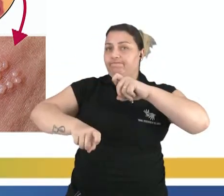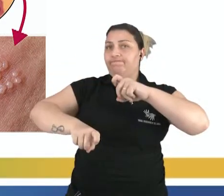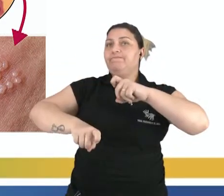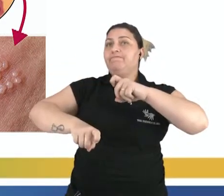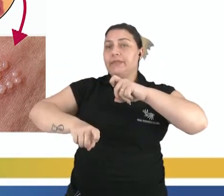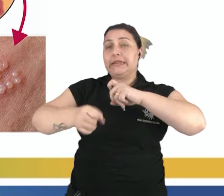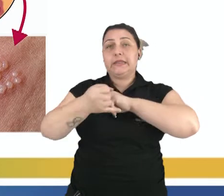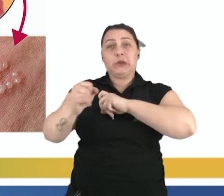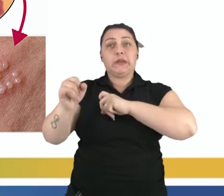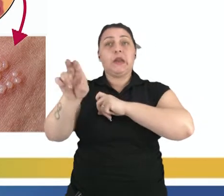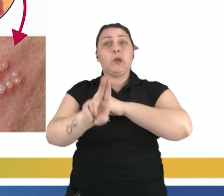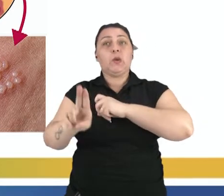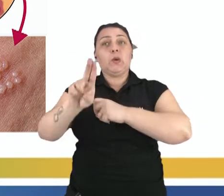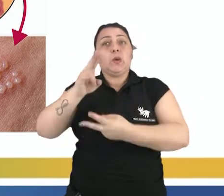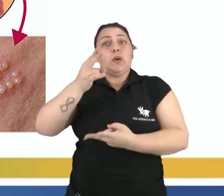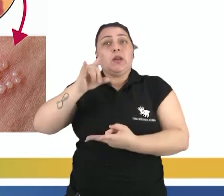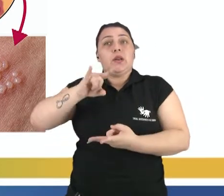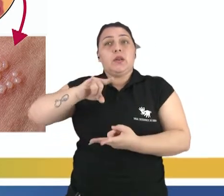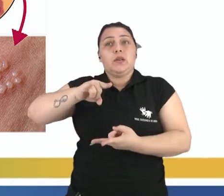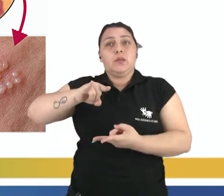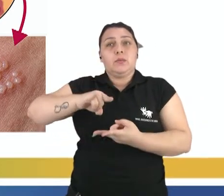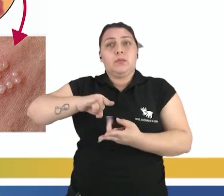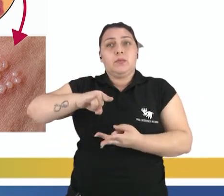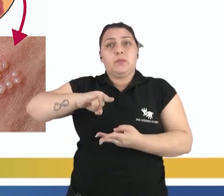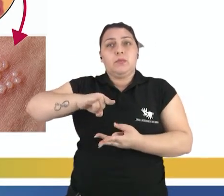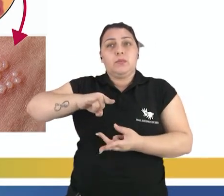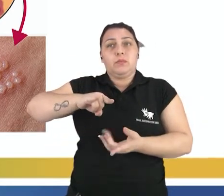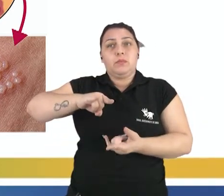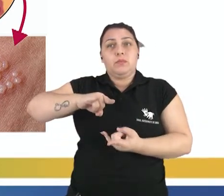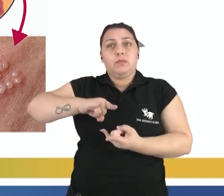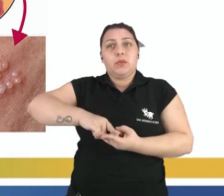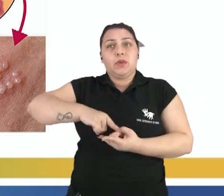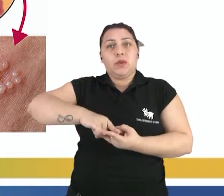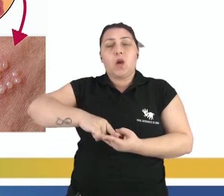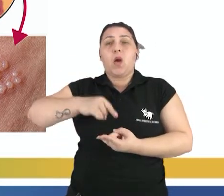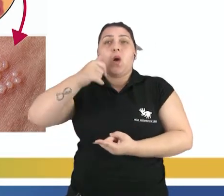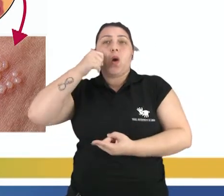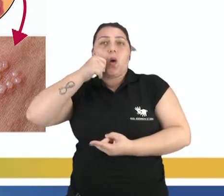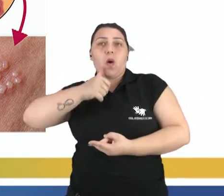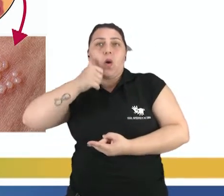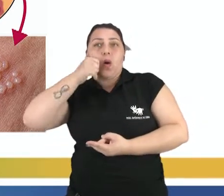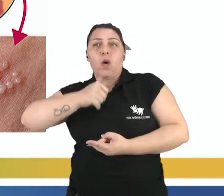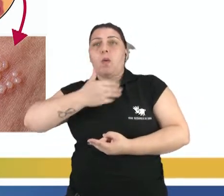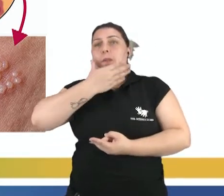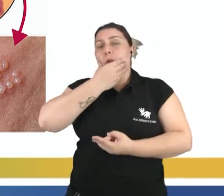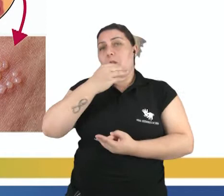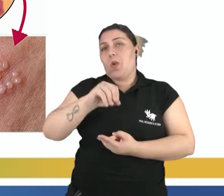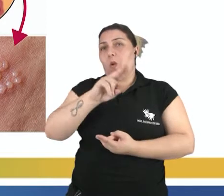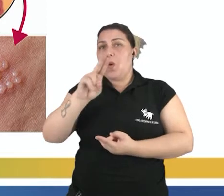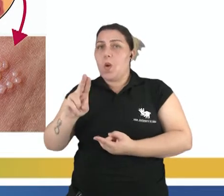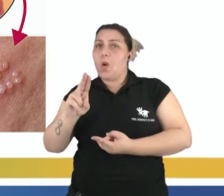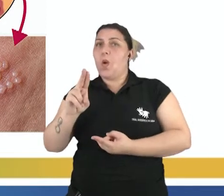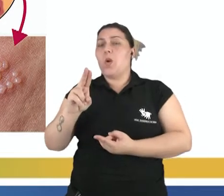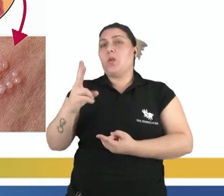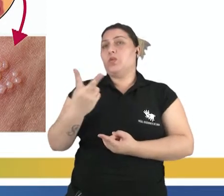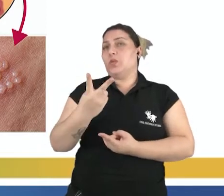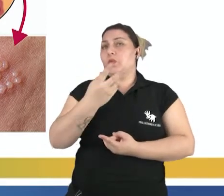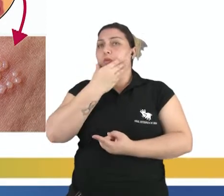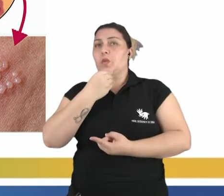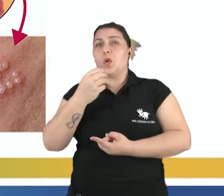sexual sem o uso de preservativo. Seja homem com mulher ou uma relação